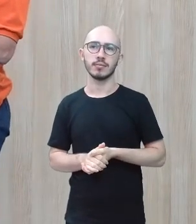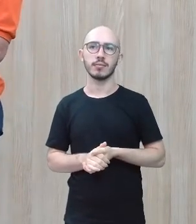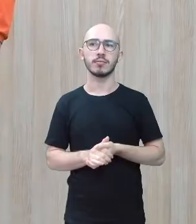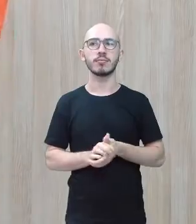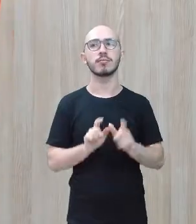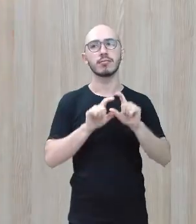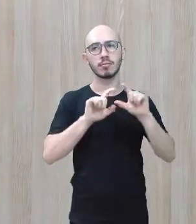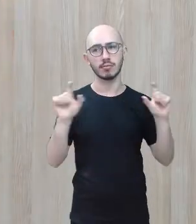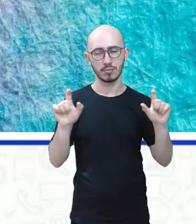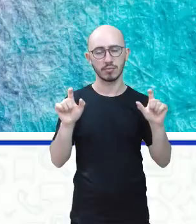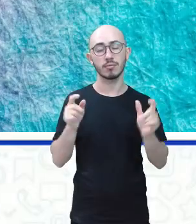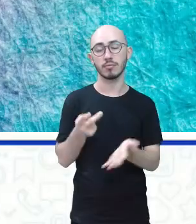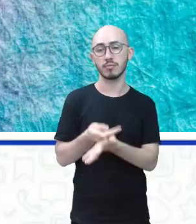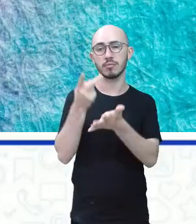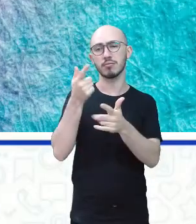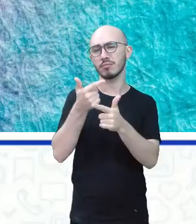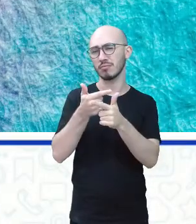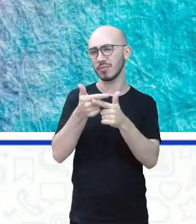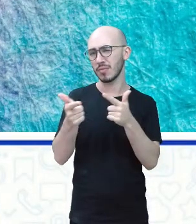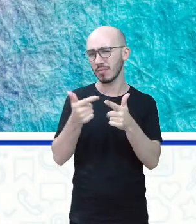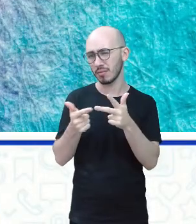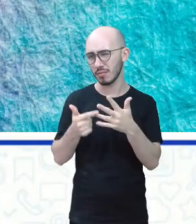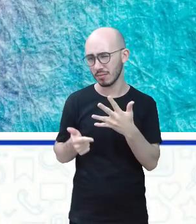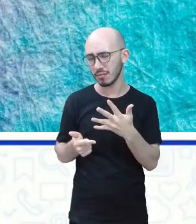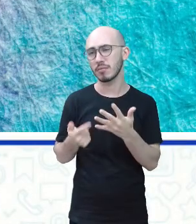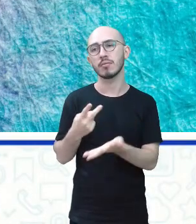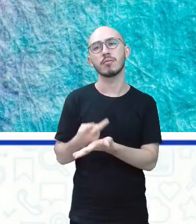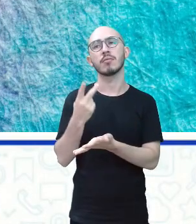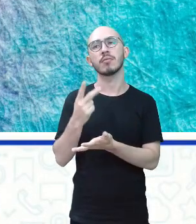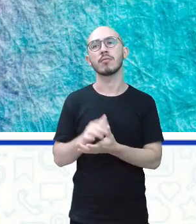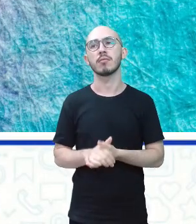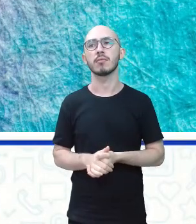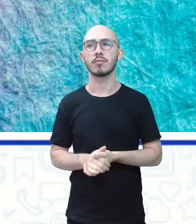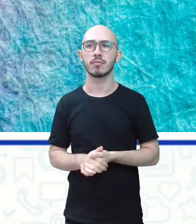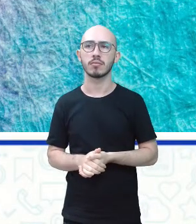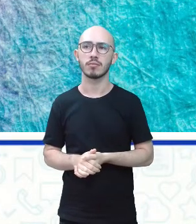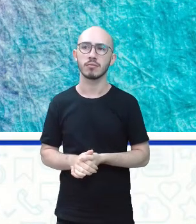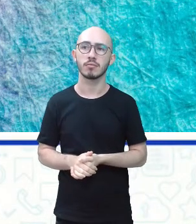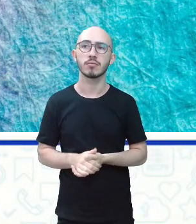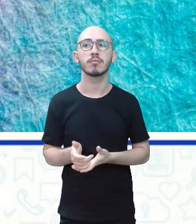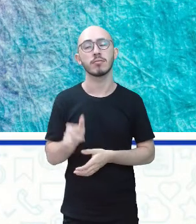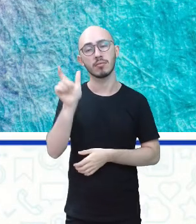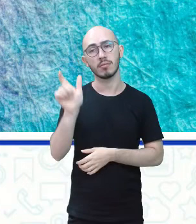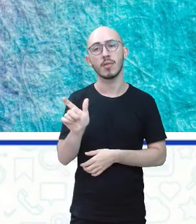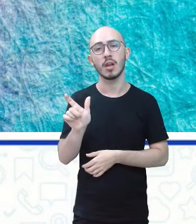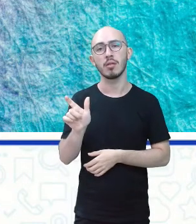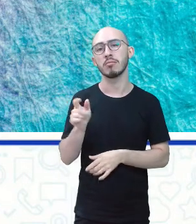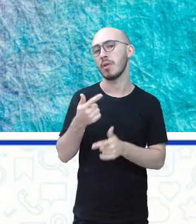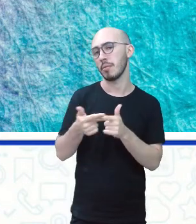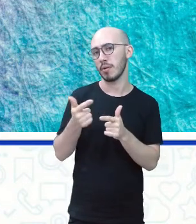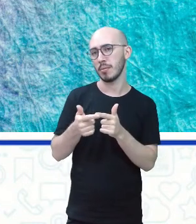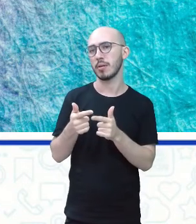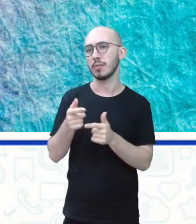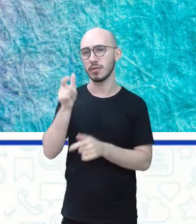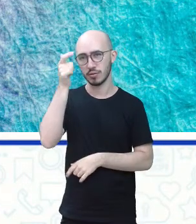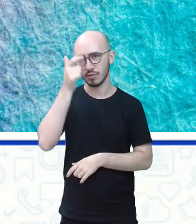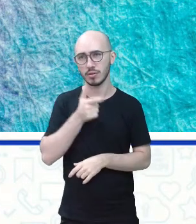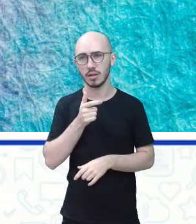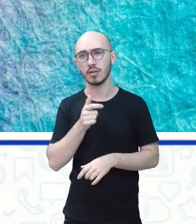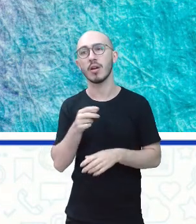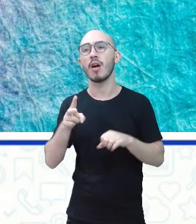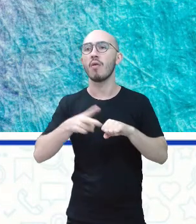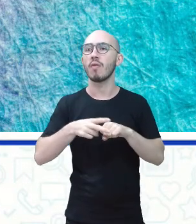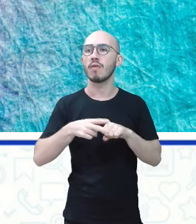oração, os problemas ocorreram, ao sujeito os problemas. E o verbo é